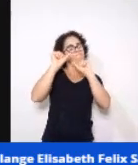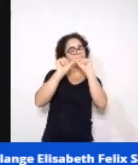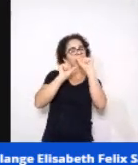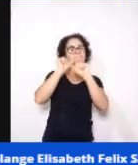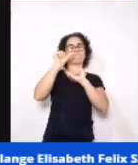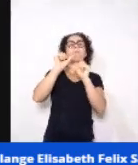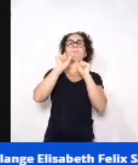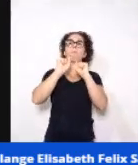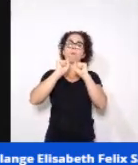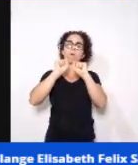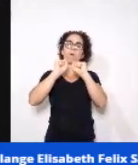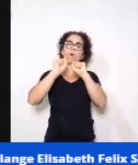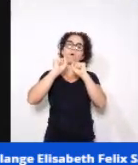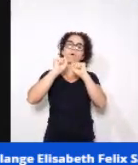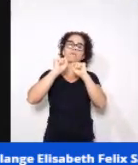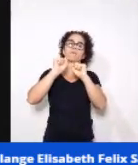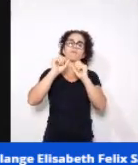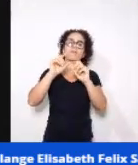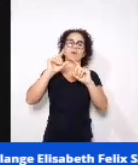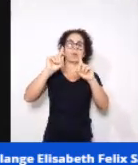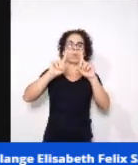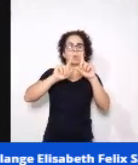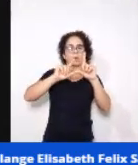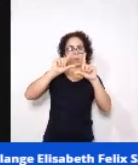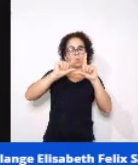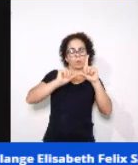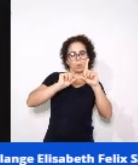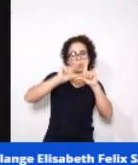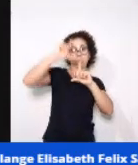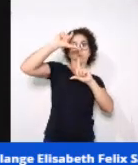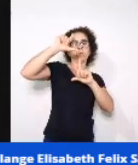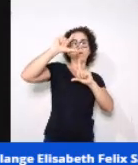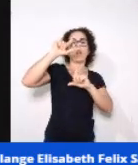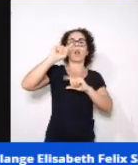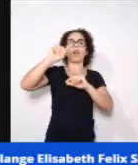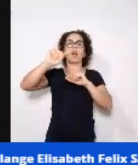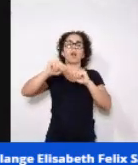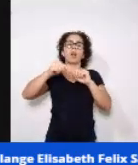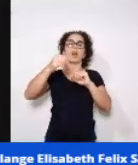na frente. Quer ver comigo? Vamos lá. Mais um, por gentileza.